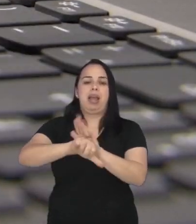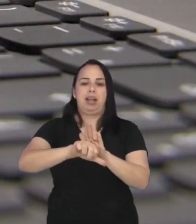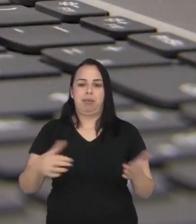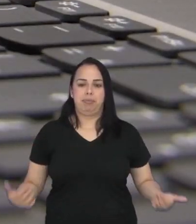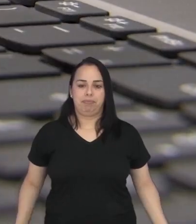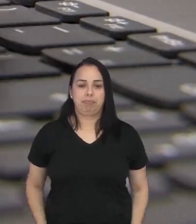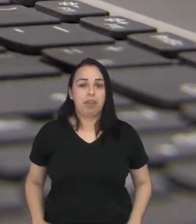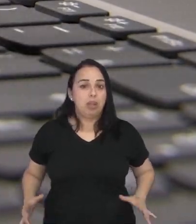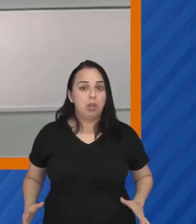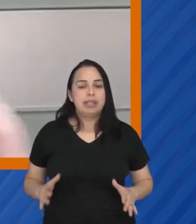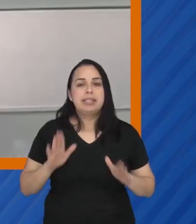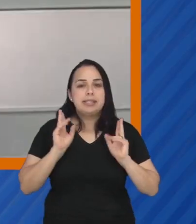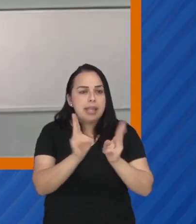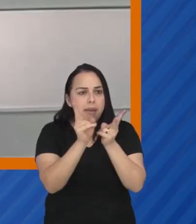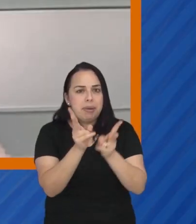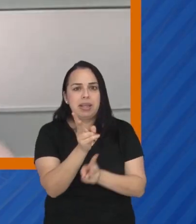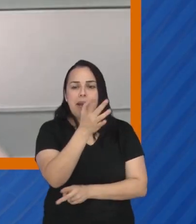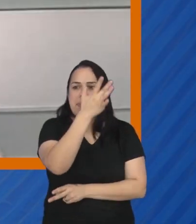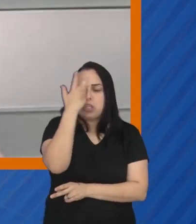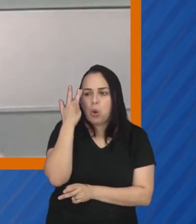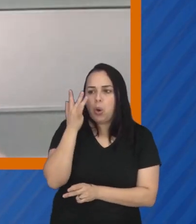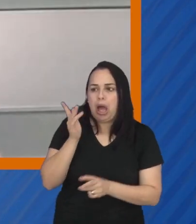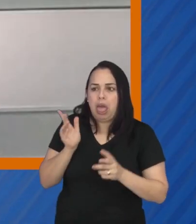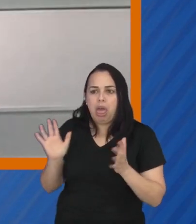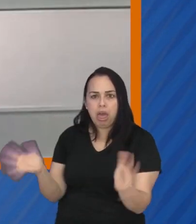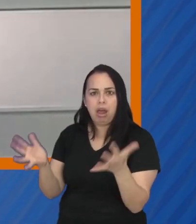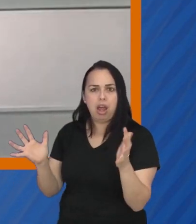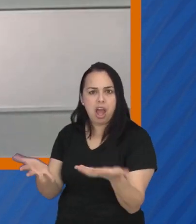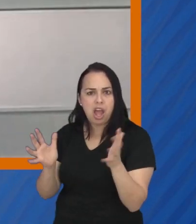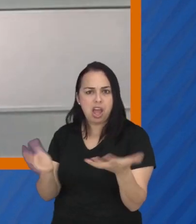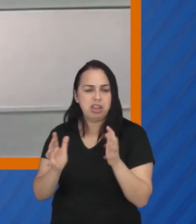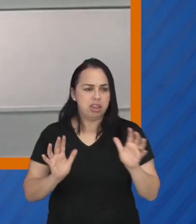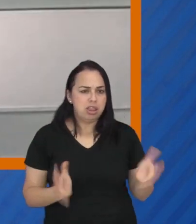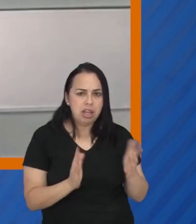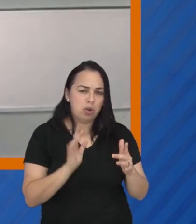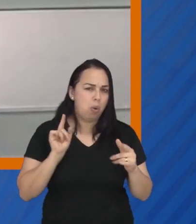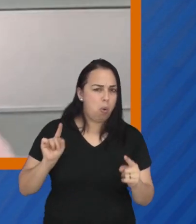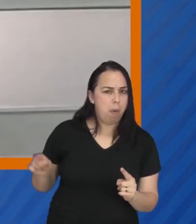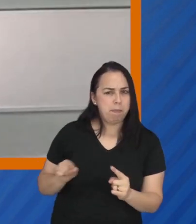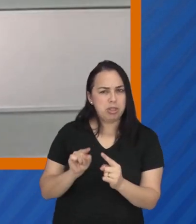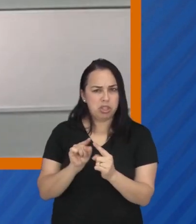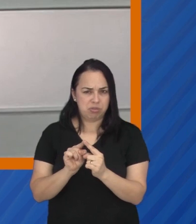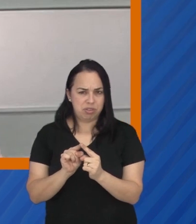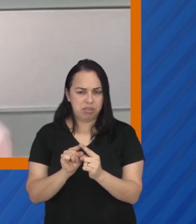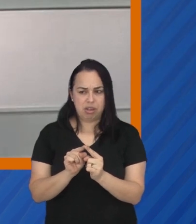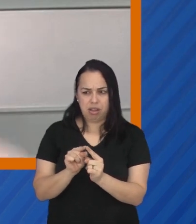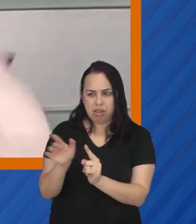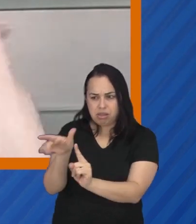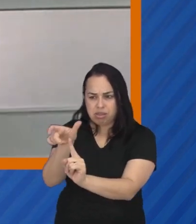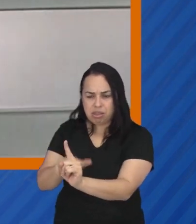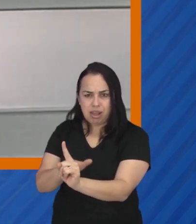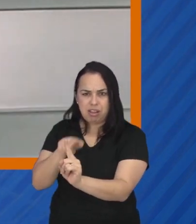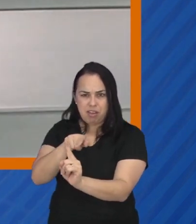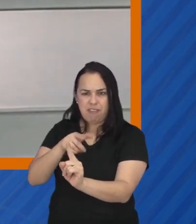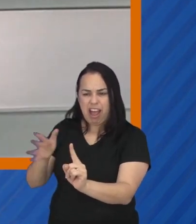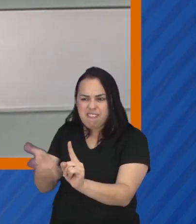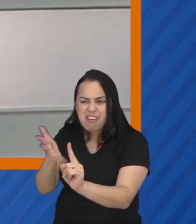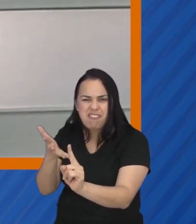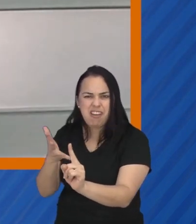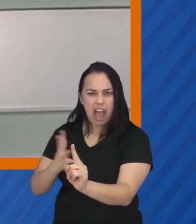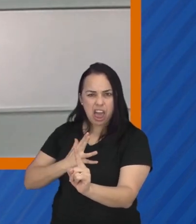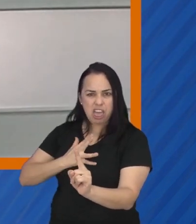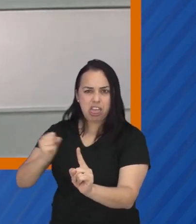na Quaresma, ou eu vou deixar de comer alguma coisa, eu vou deixar de tomar alguma coisa que eu gosto muito, ou seja, eu vou me penitenciar de